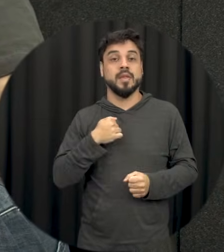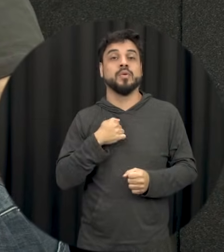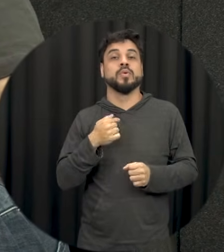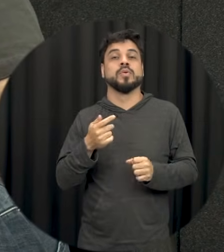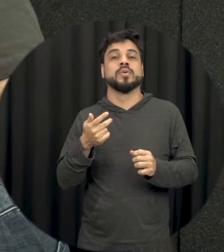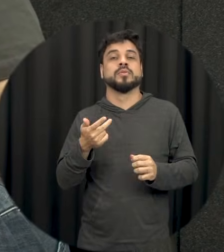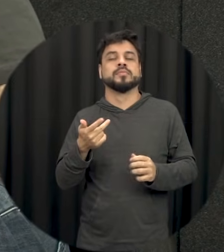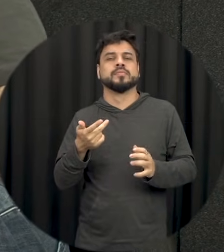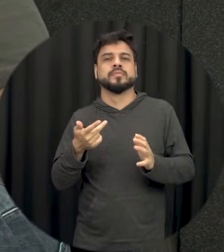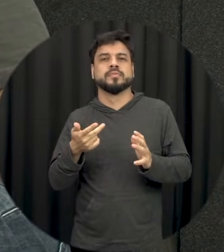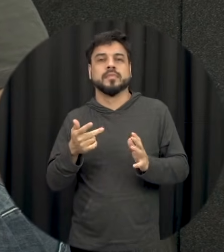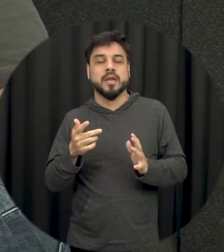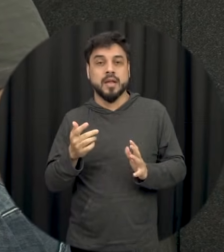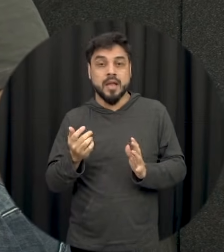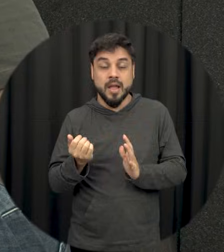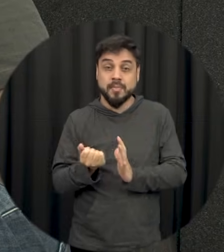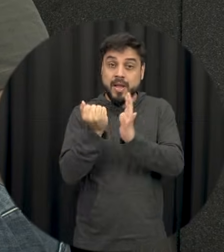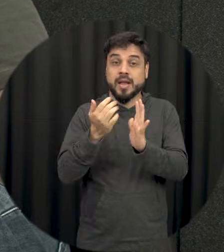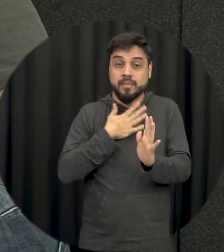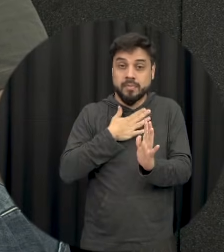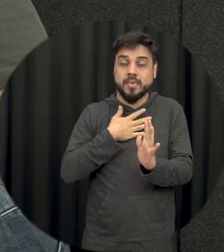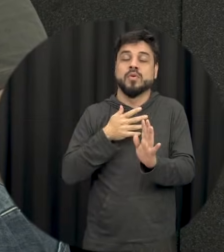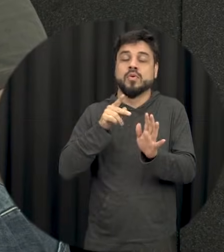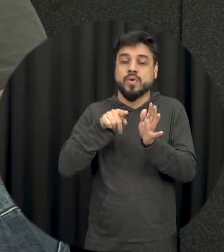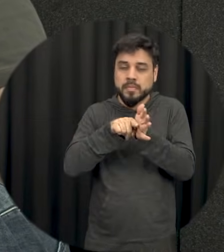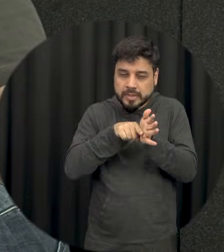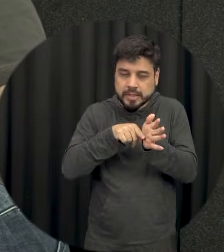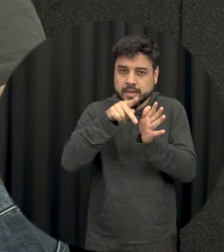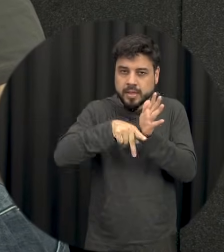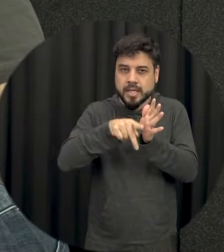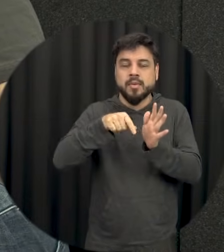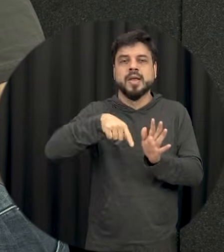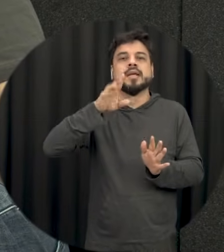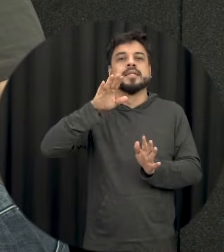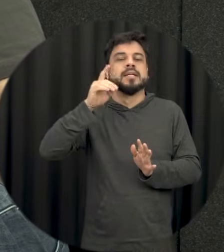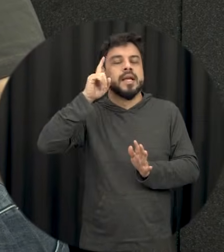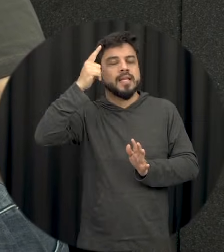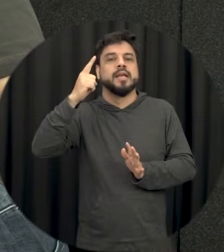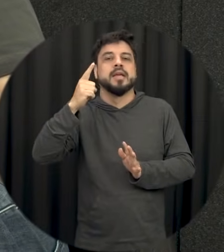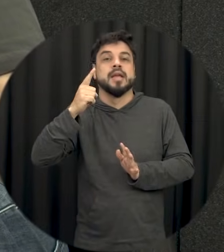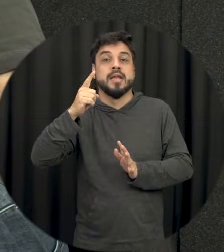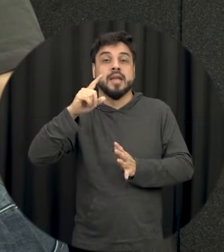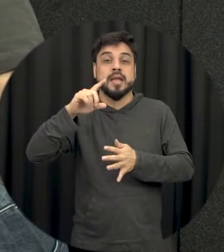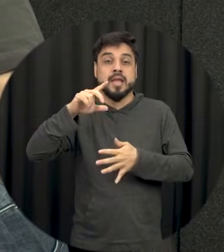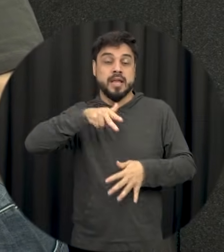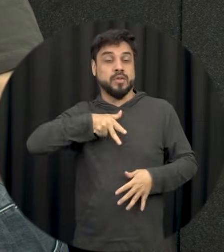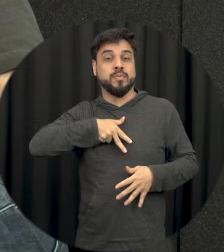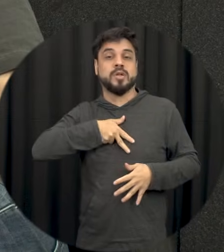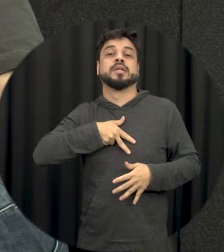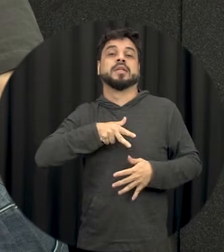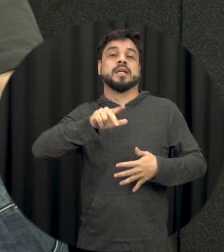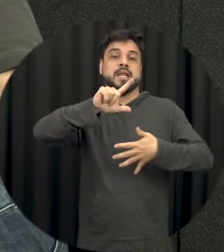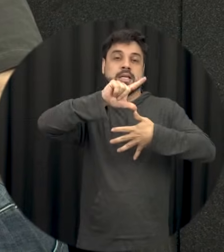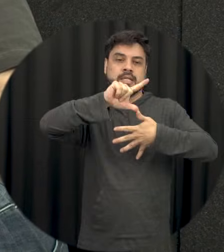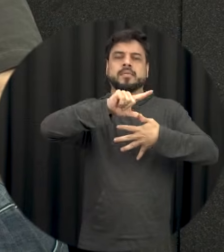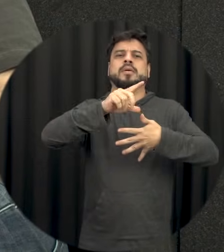significado, enfim, a marca dos meus projetos de pesquisa aqui é um pouco ligada a essa ideia de que a antropologia latino-americana existe há mais